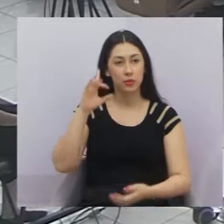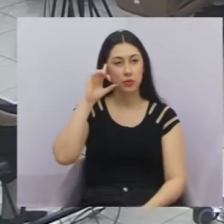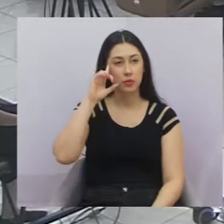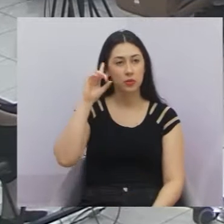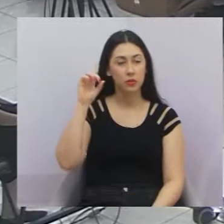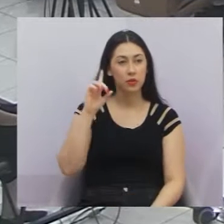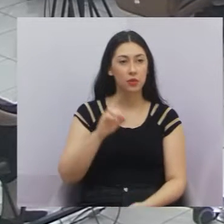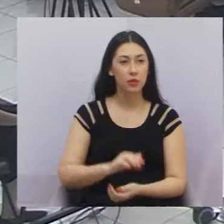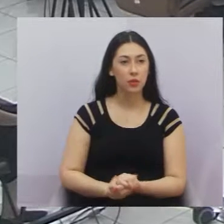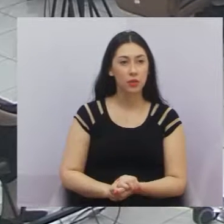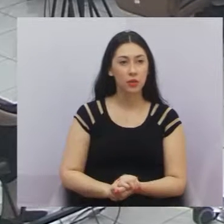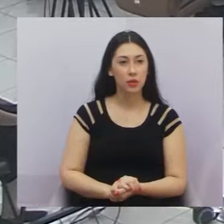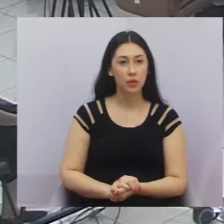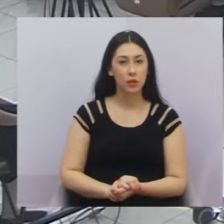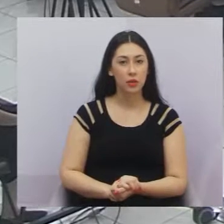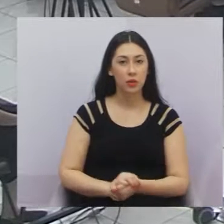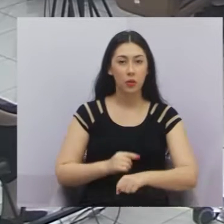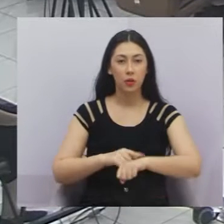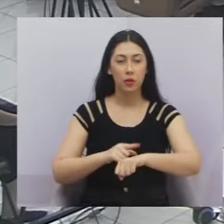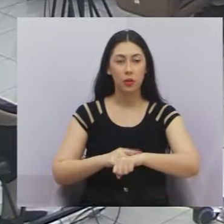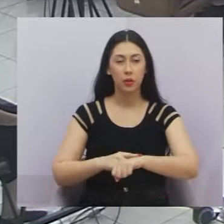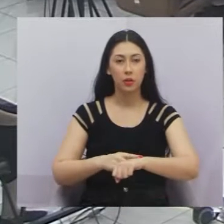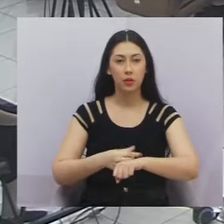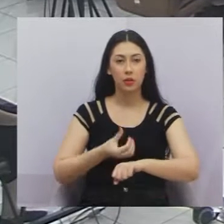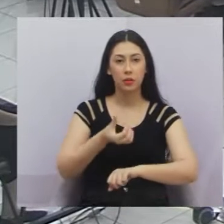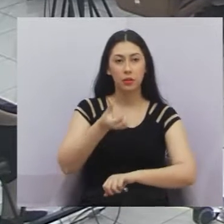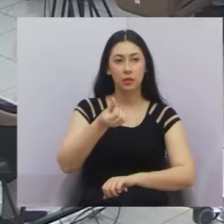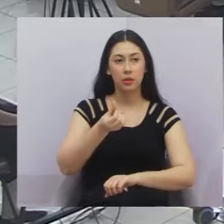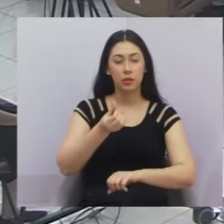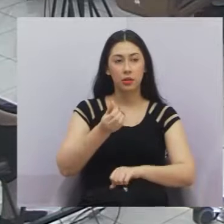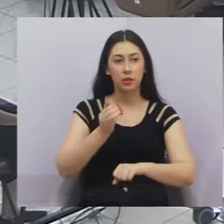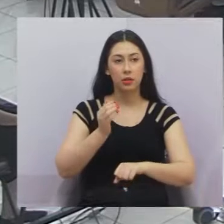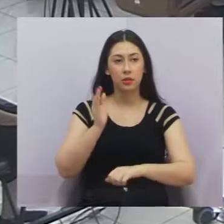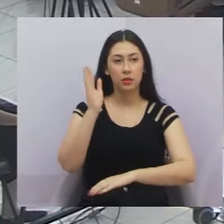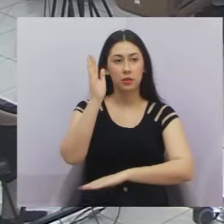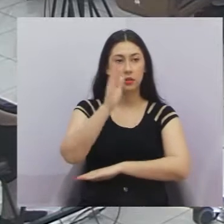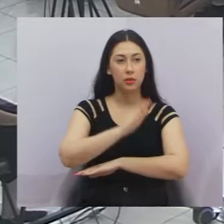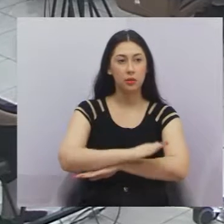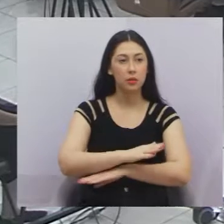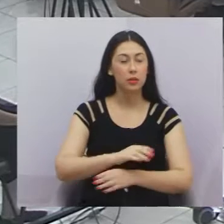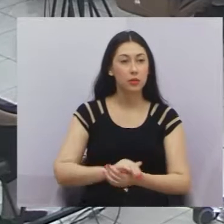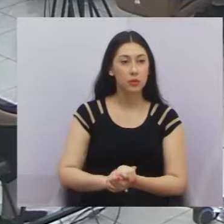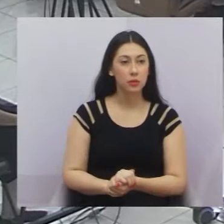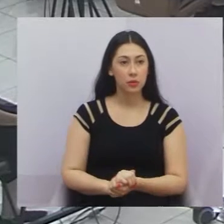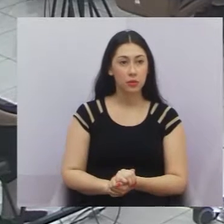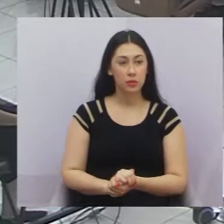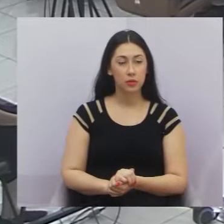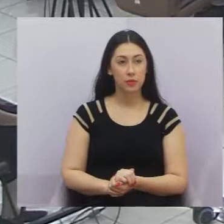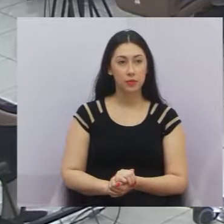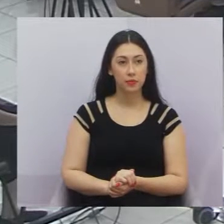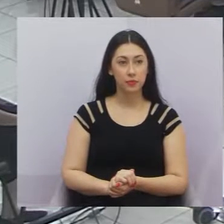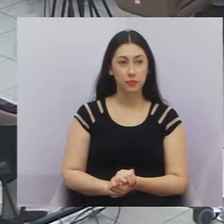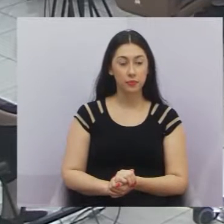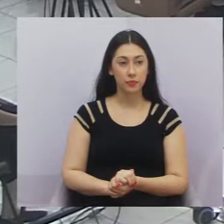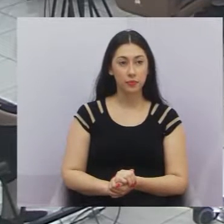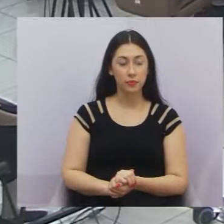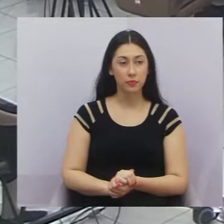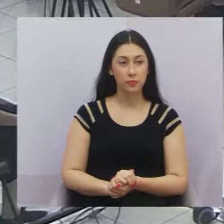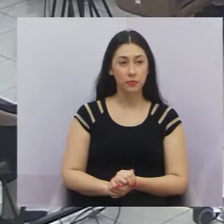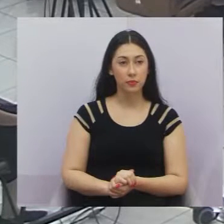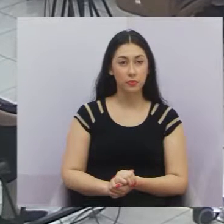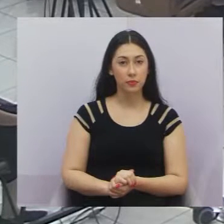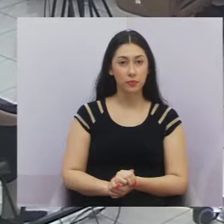setembro, às 18h04, para darmos início à 27ª sessão ordinária do ano